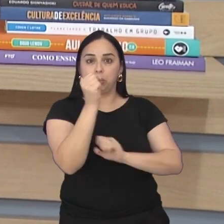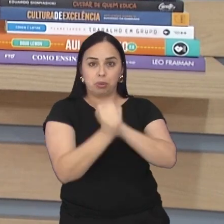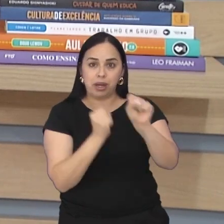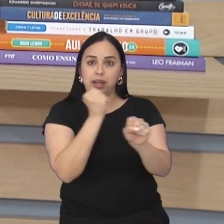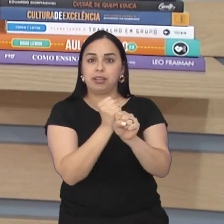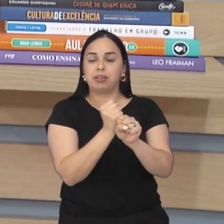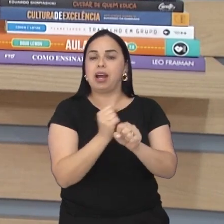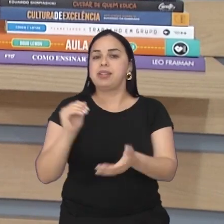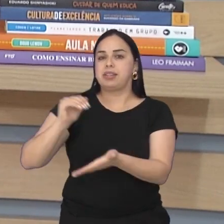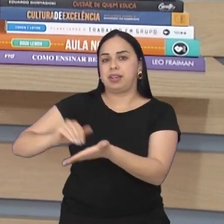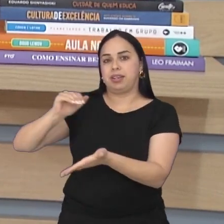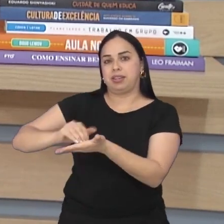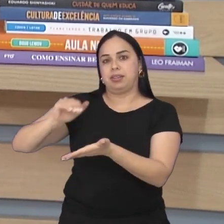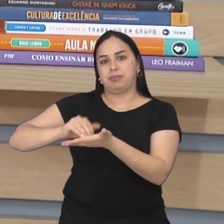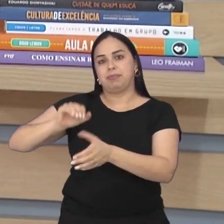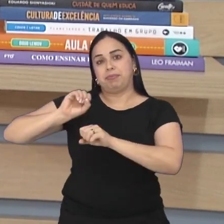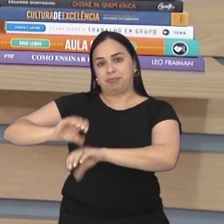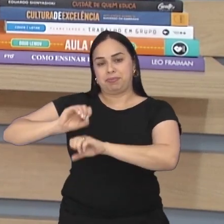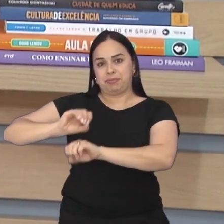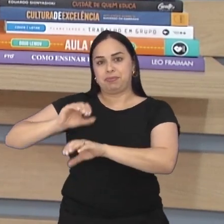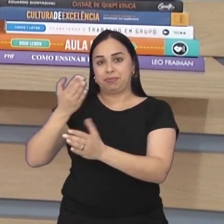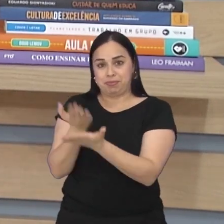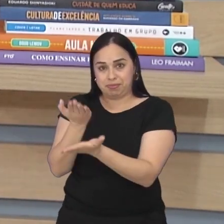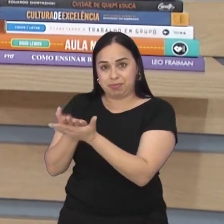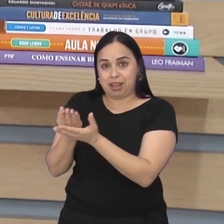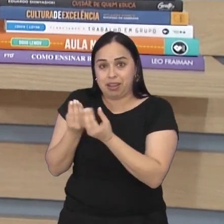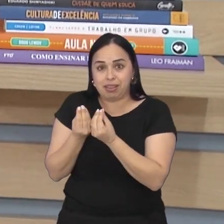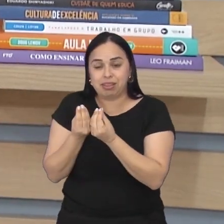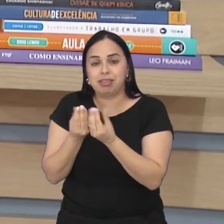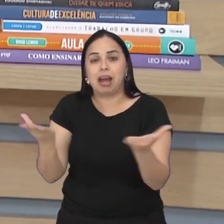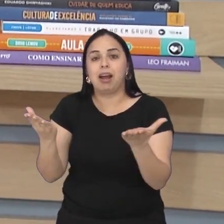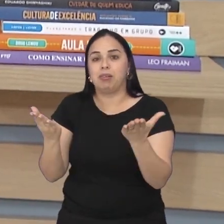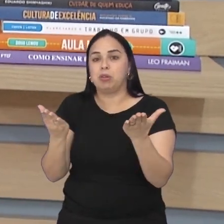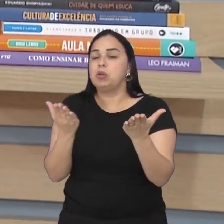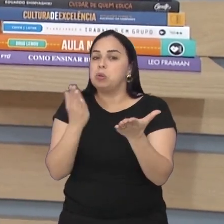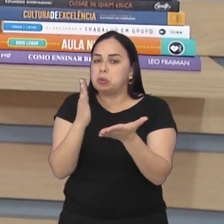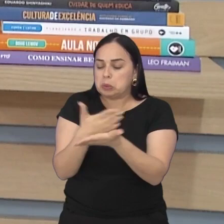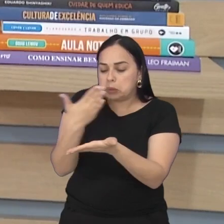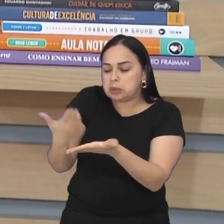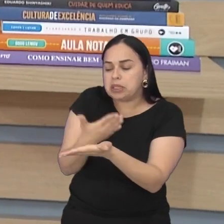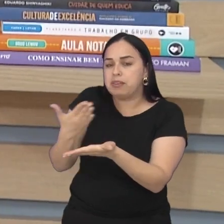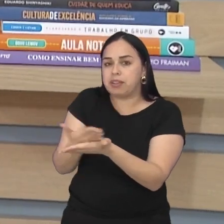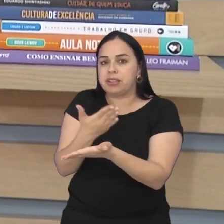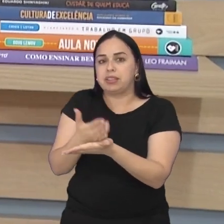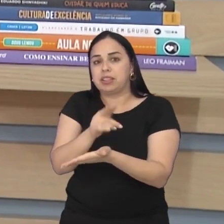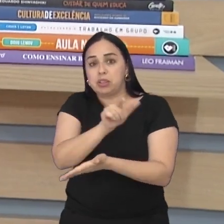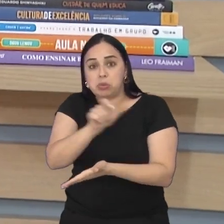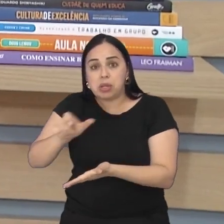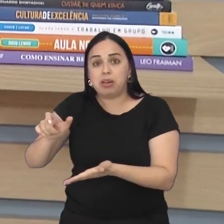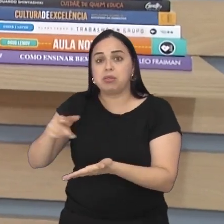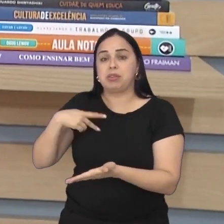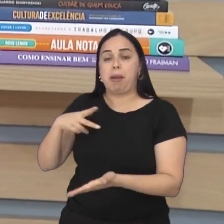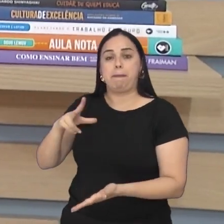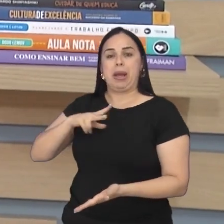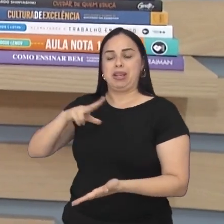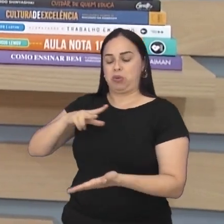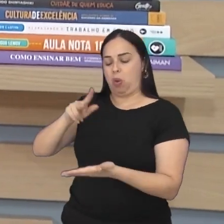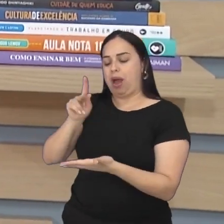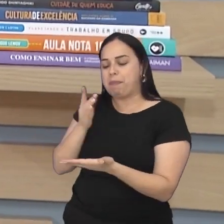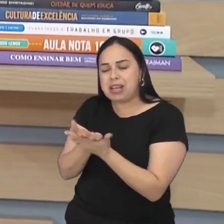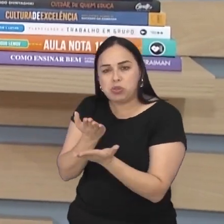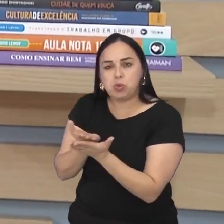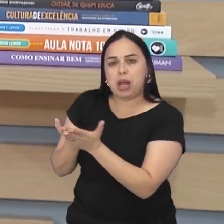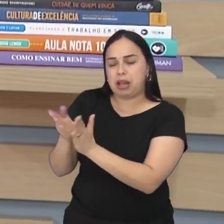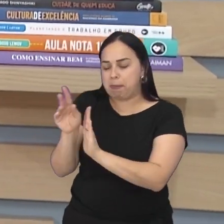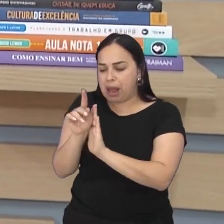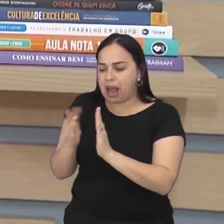Então, todos os anos, a Secretaria Municipal de Educação oferece para cada professor um conjunto de livros que passa a ser o seu acervo pessoal de